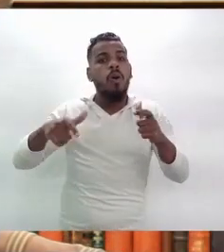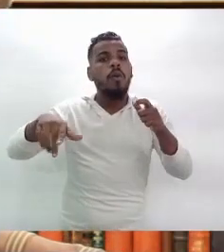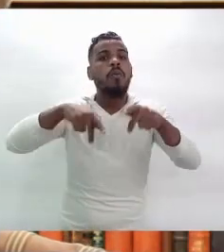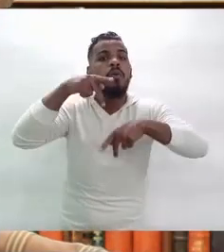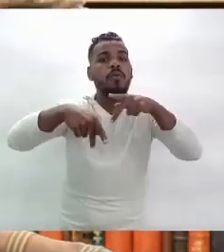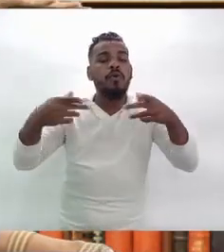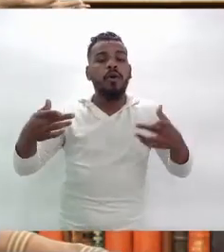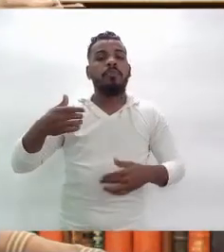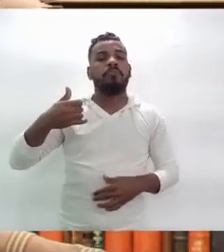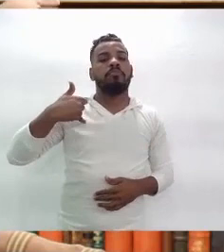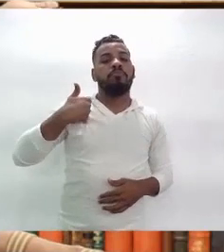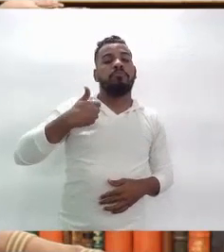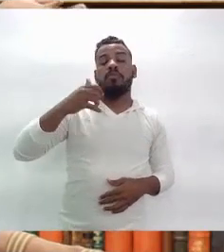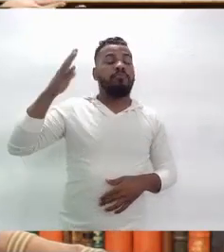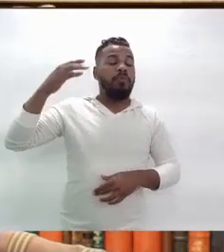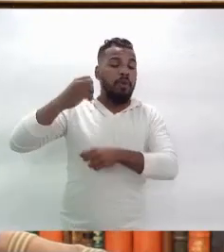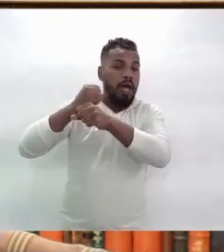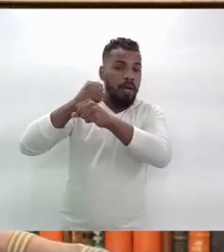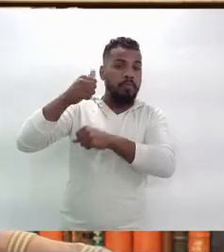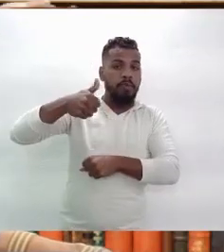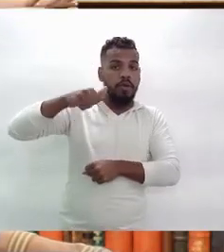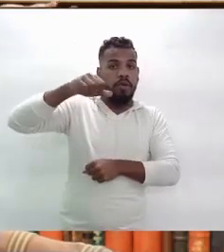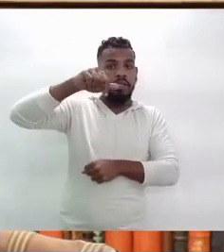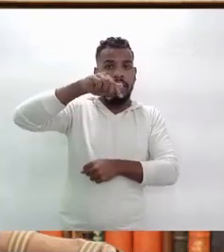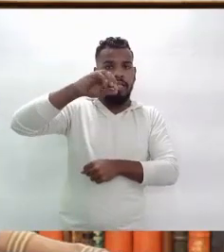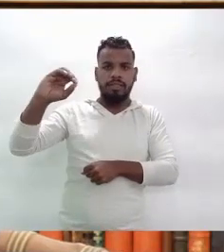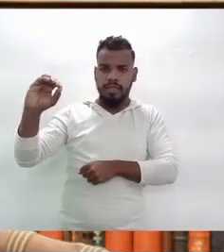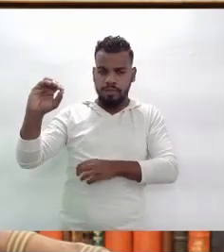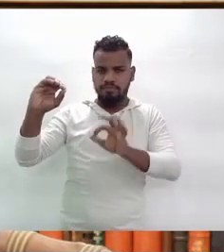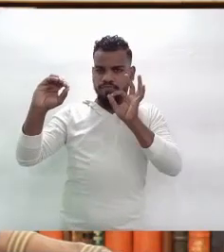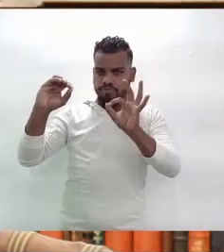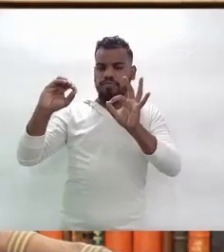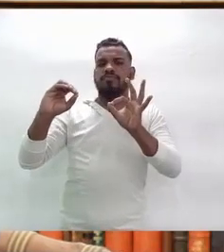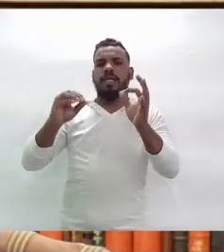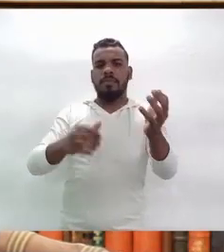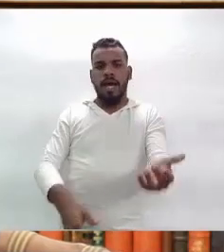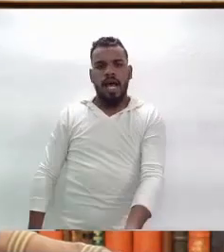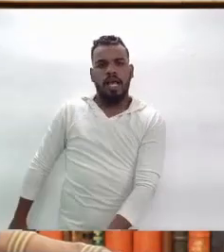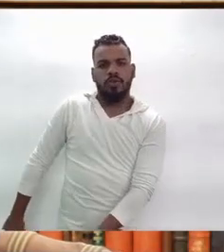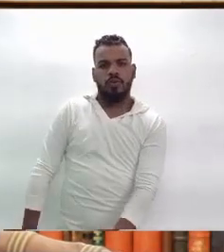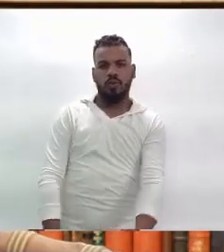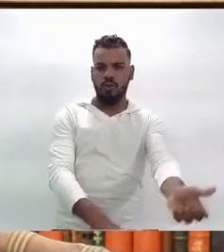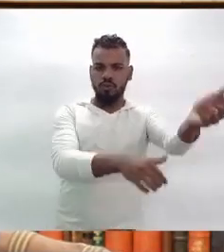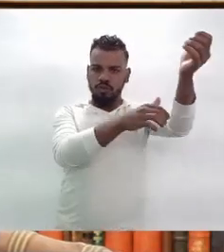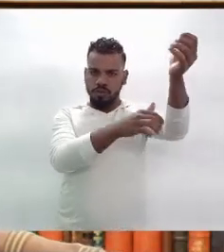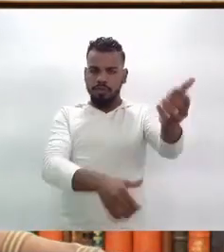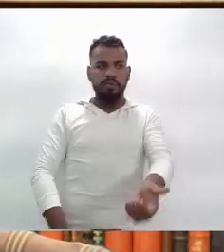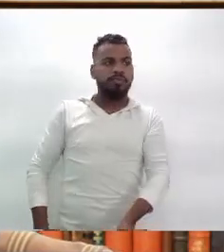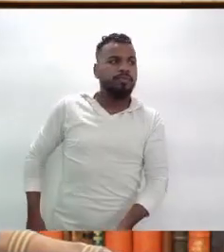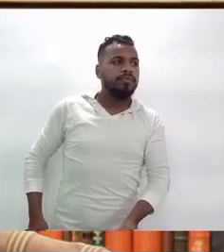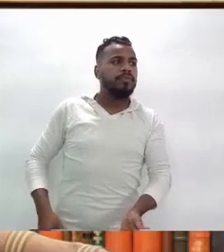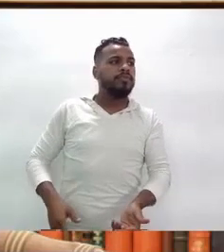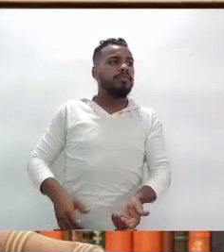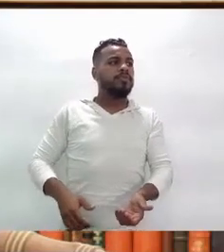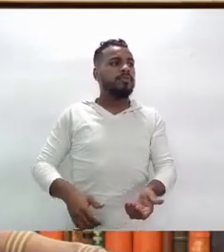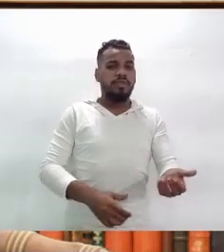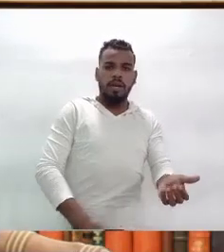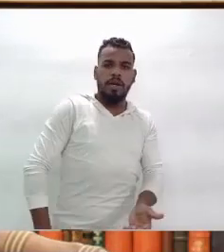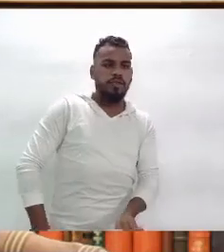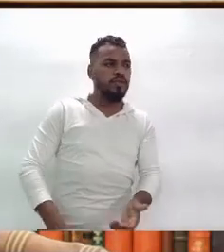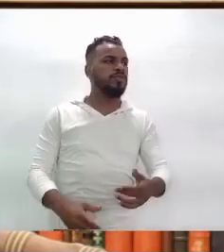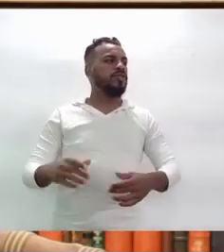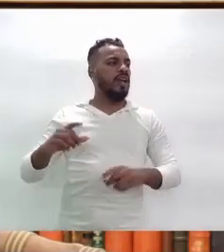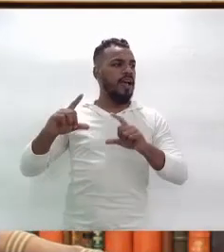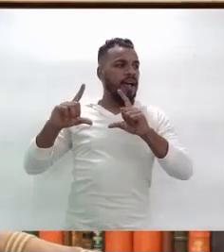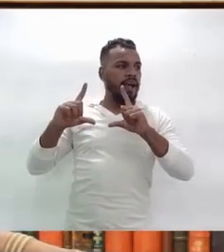de 1700, as primeiras evidências do maracatu, onde essa foto aí é de 1830